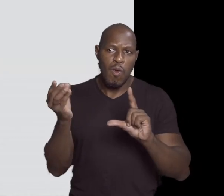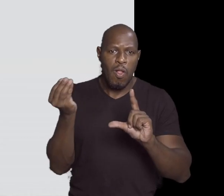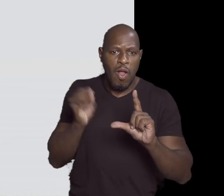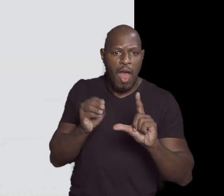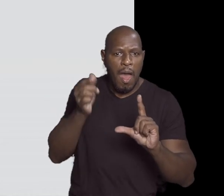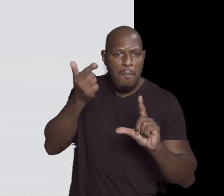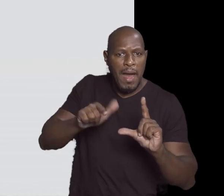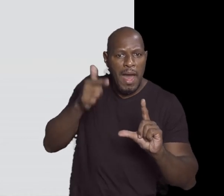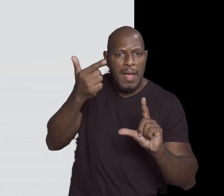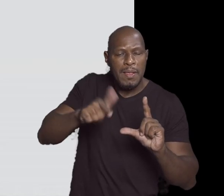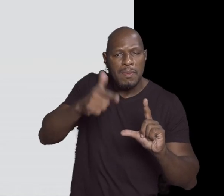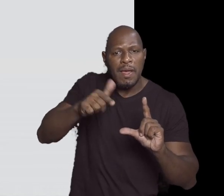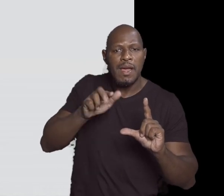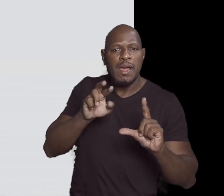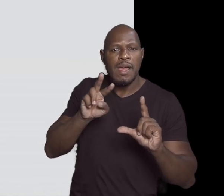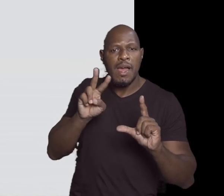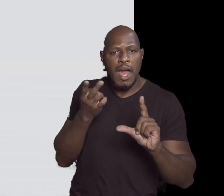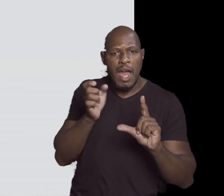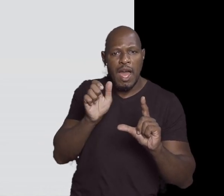rachura,